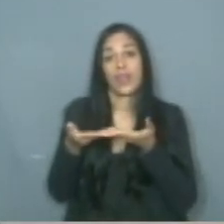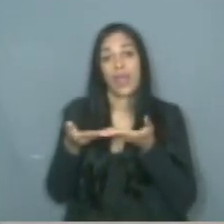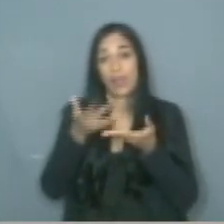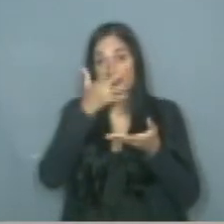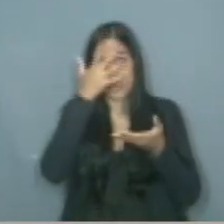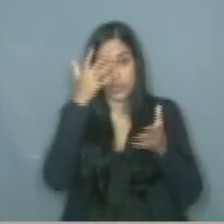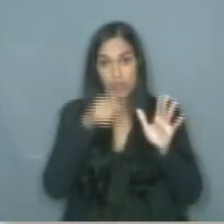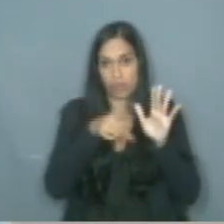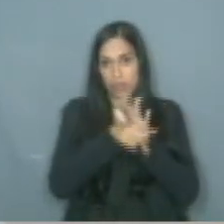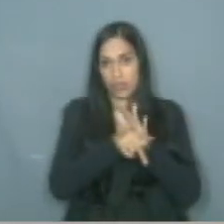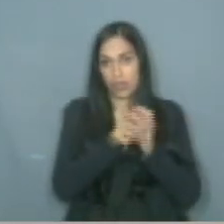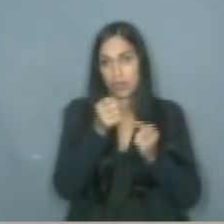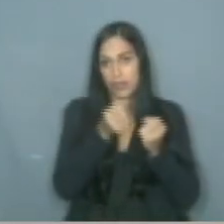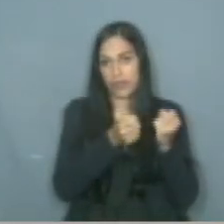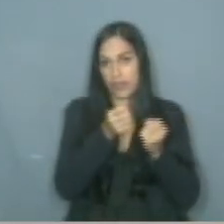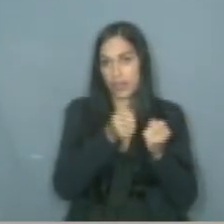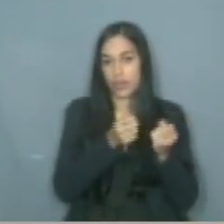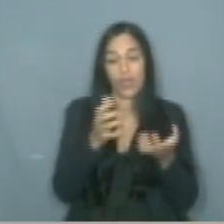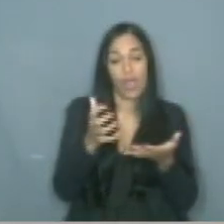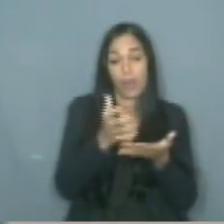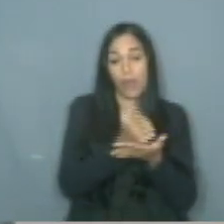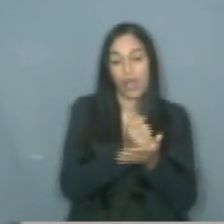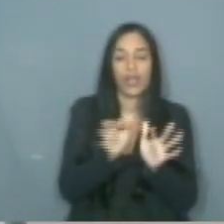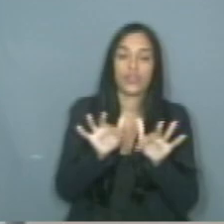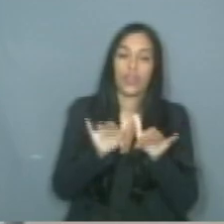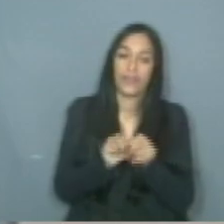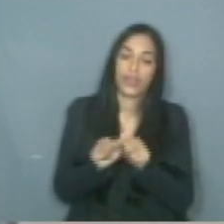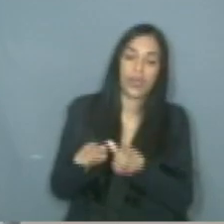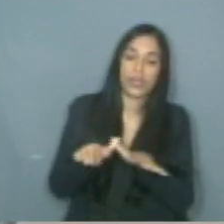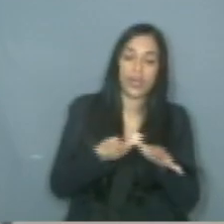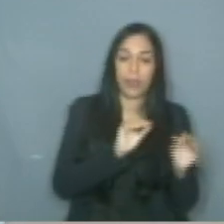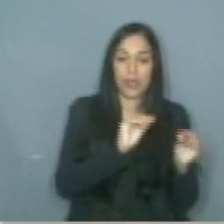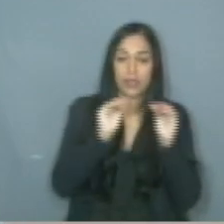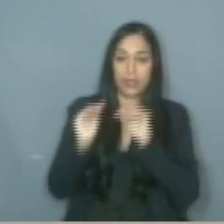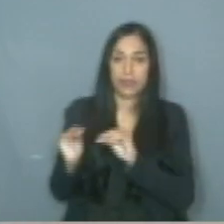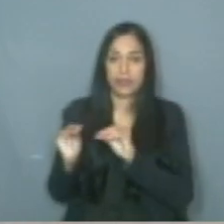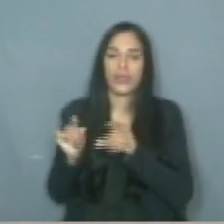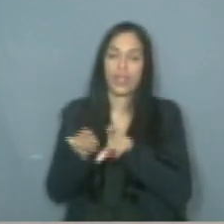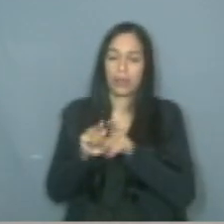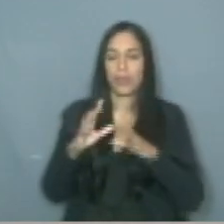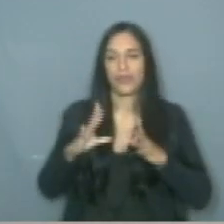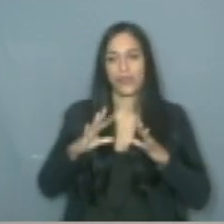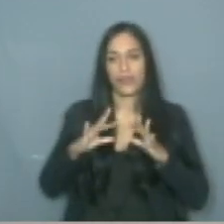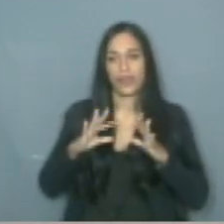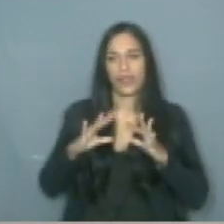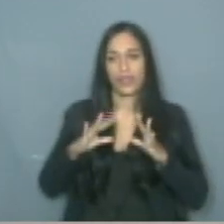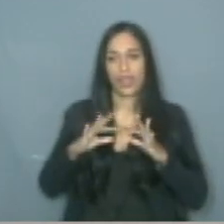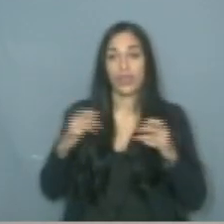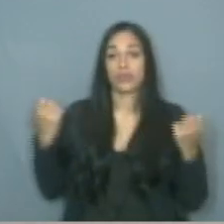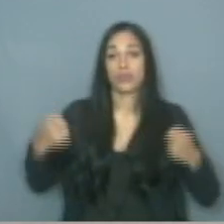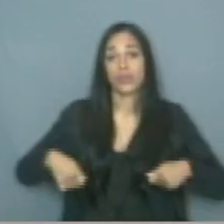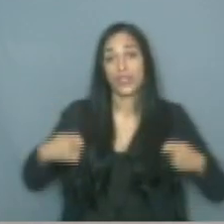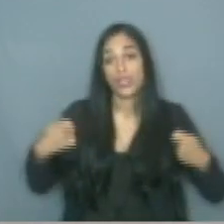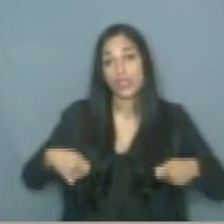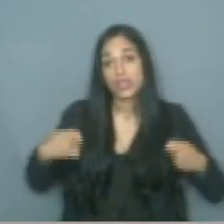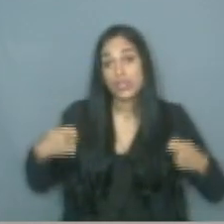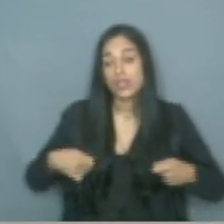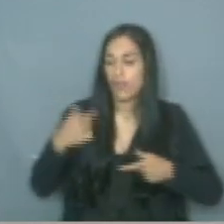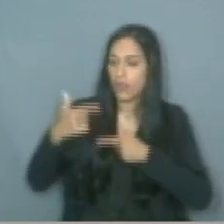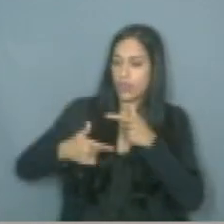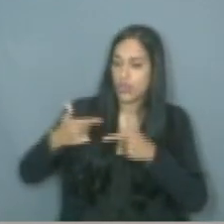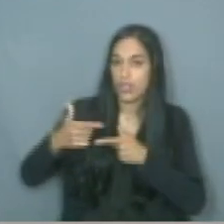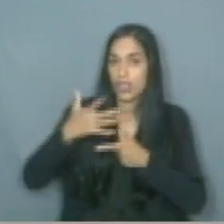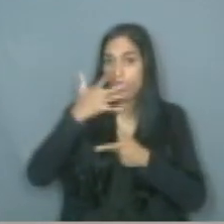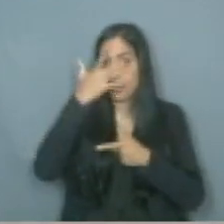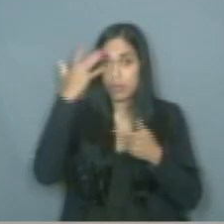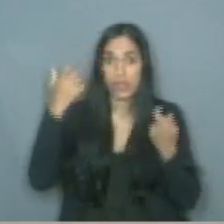de veículo rebocados durante o final de semana e em feriados. Tem que funcionar. A